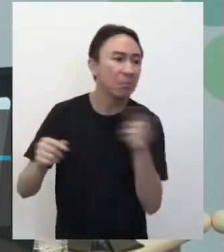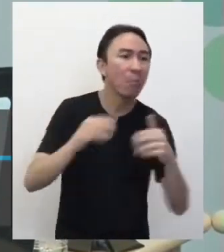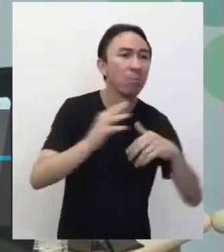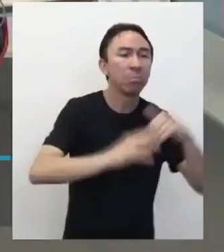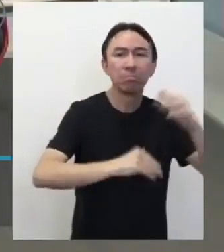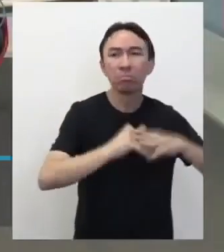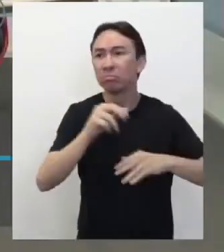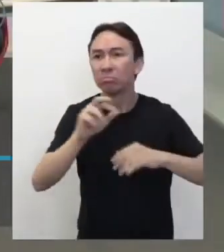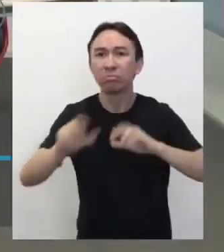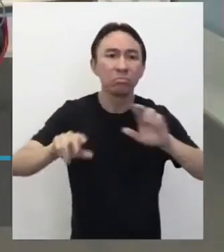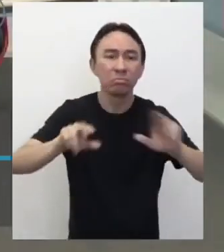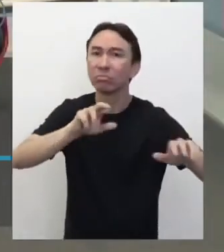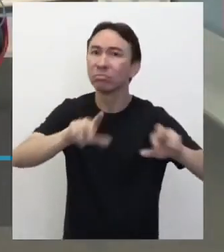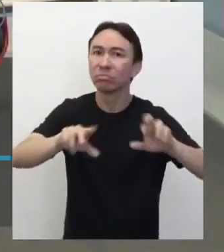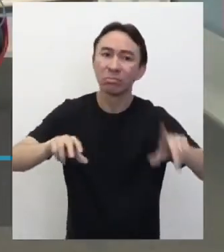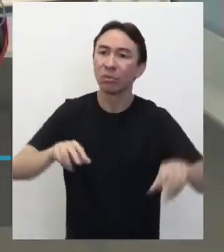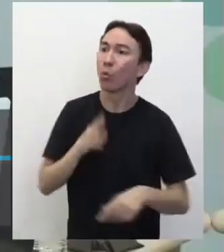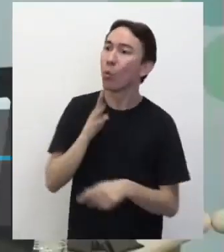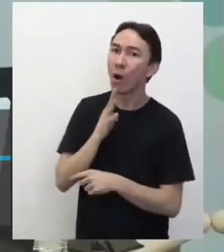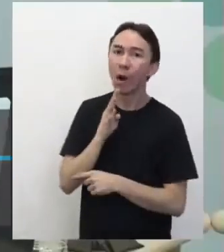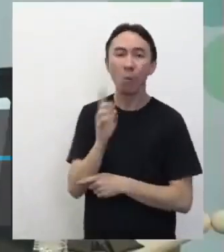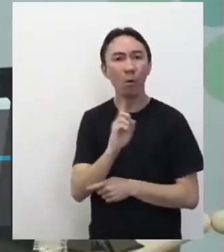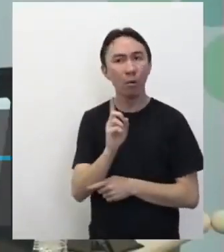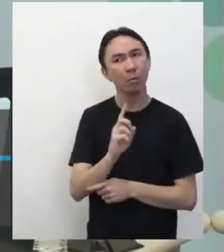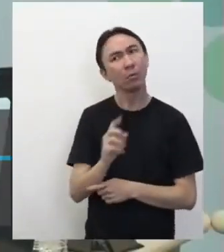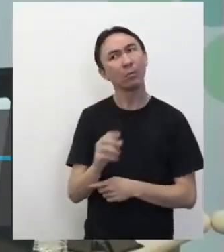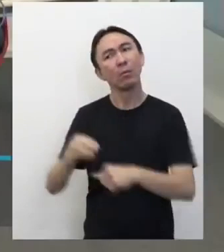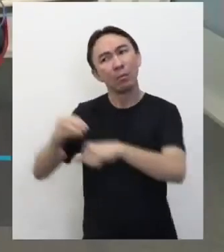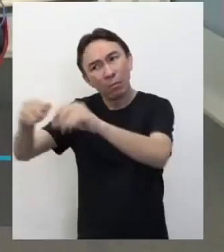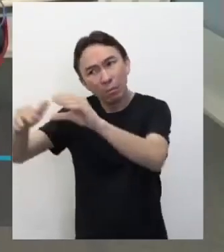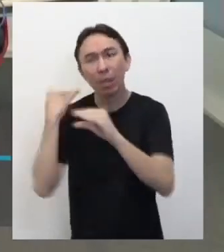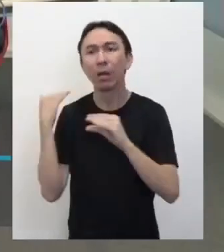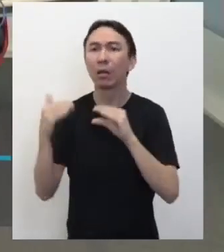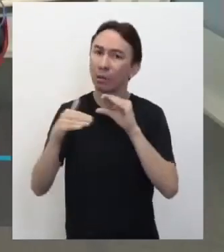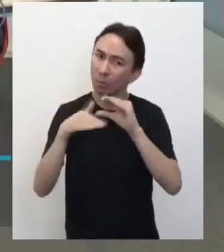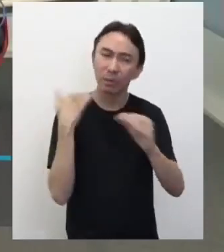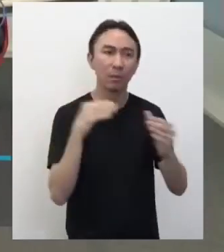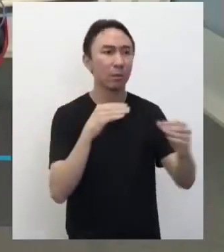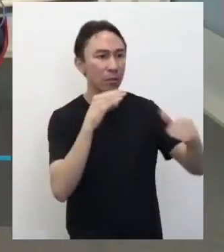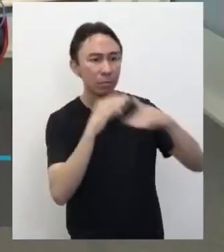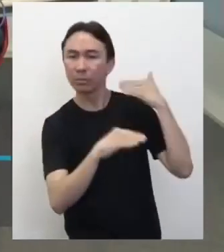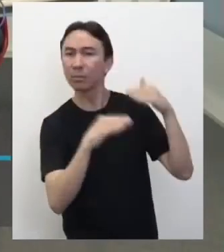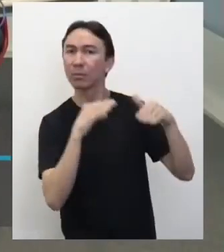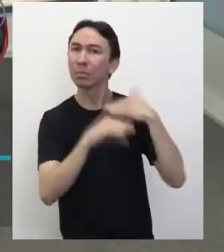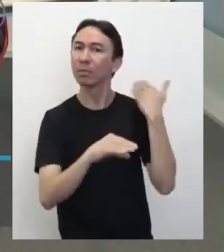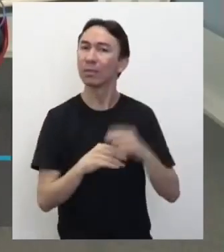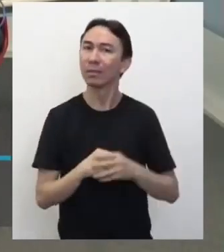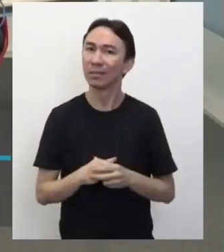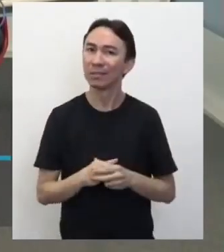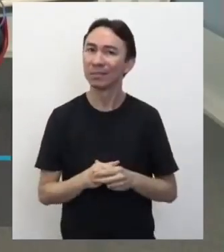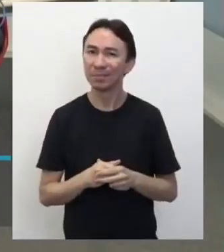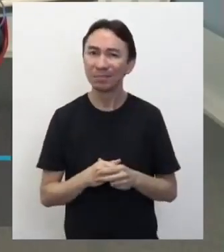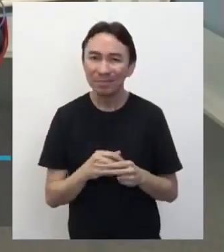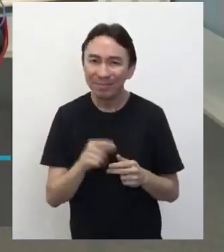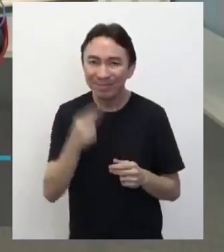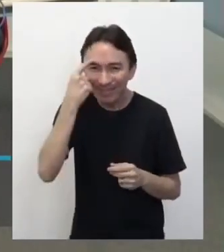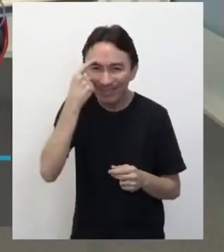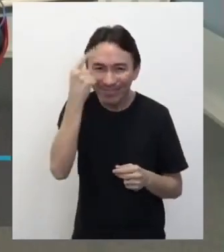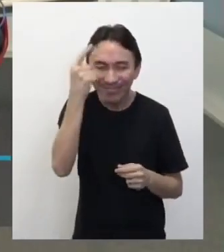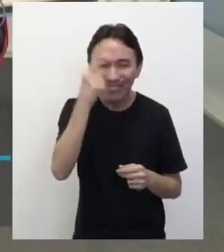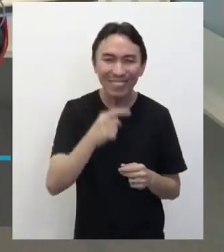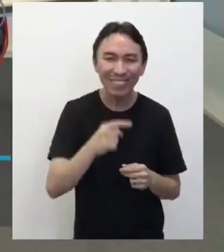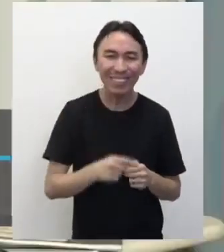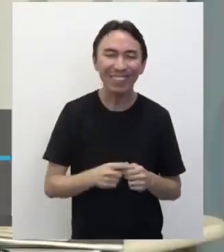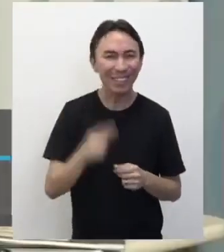desconhece. Verdade. Então, mande pra gente as coisas. Mande pra gente. Procure-nos. Porque aqueles e-mails lá aquele e-mail